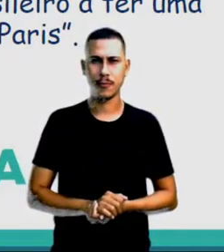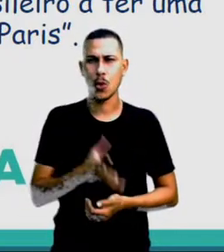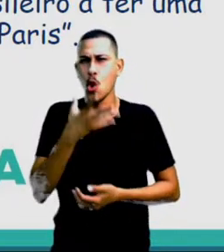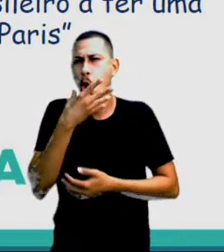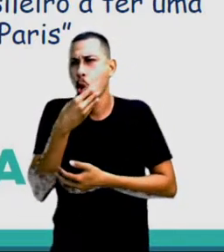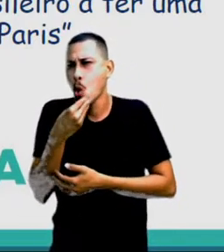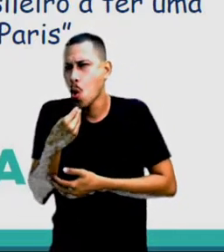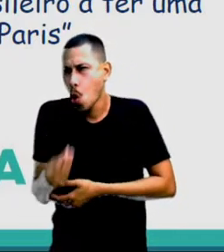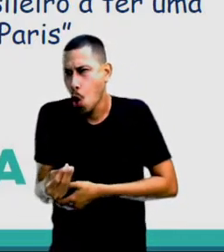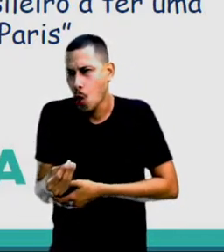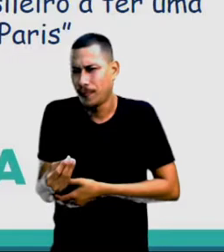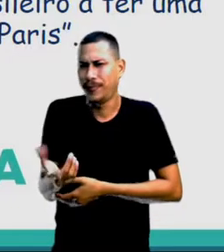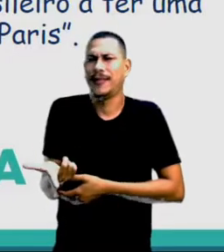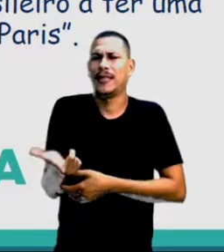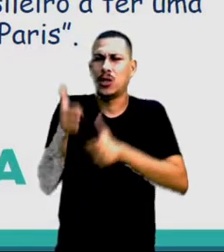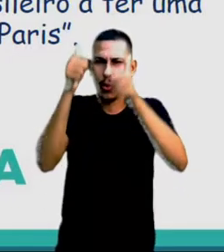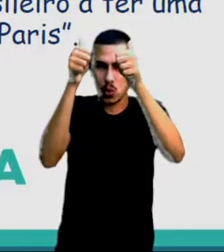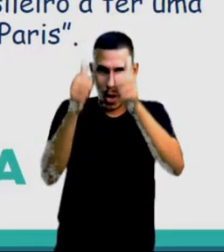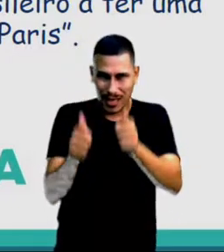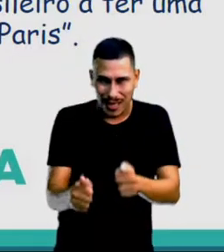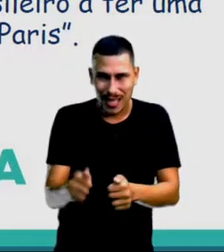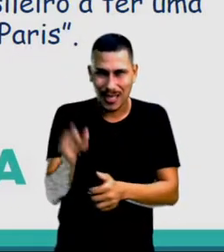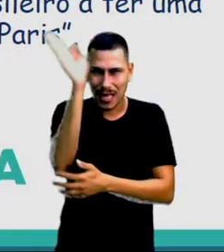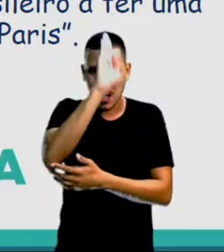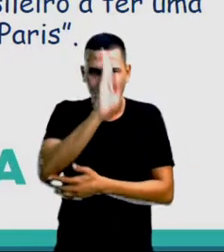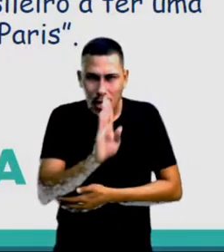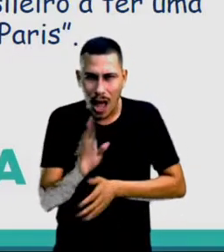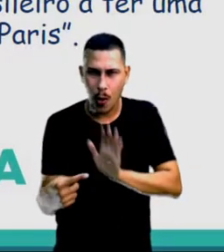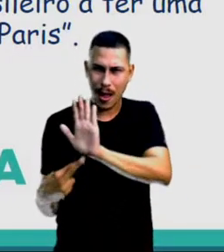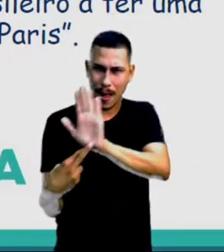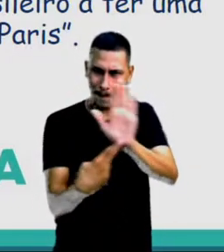mais emblemáticas da cena artística nacional.